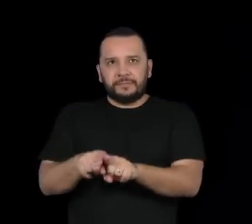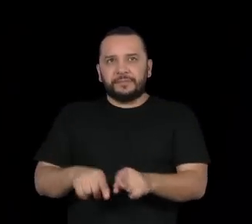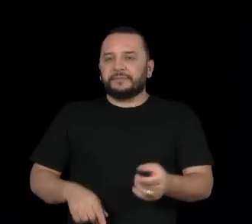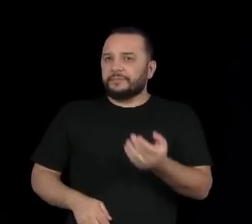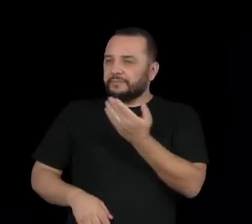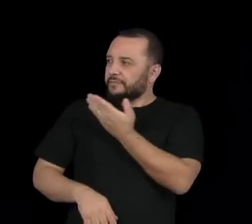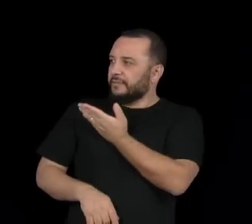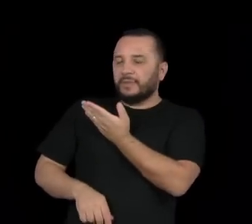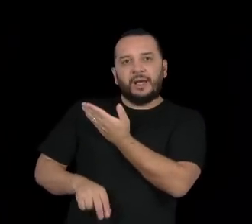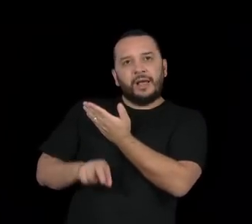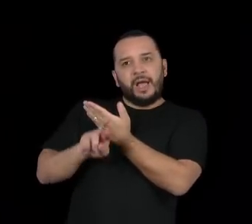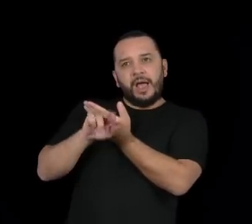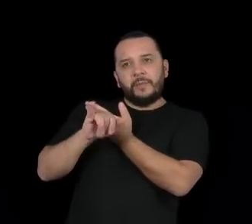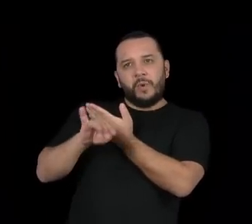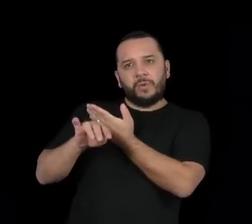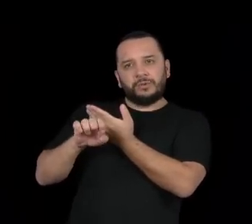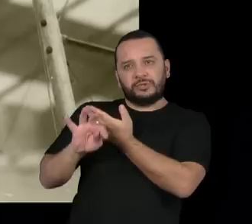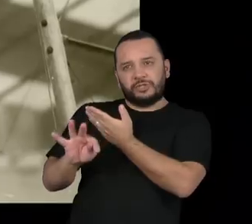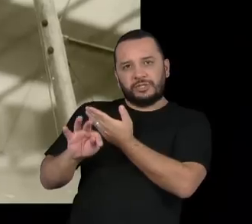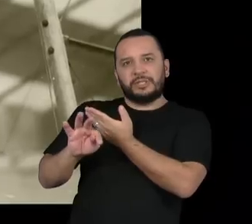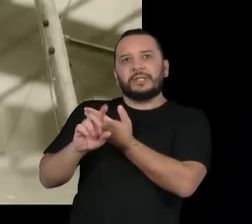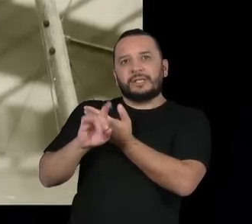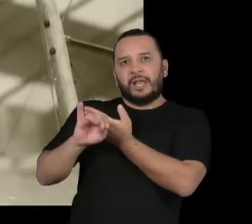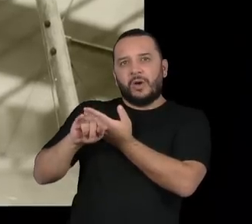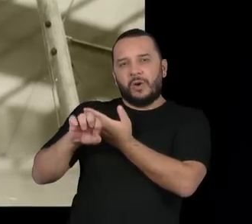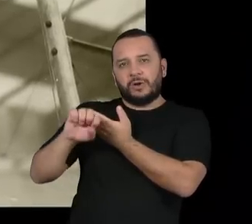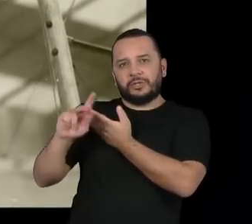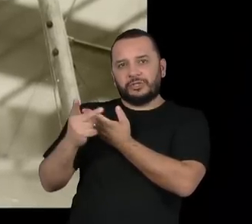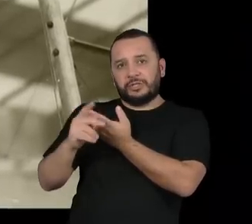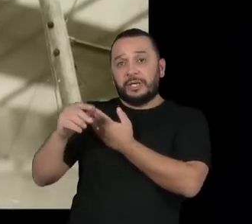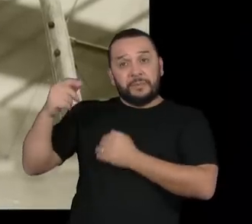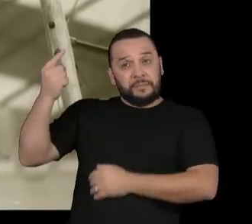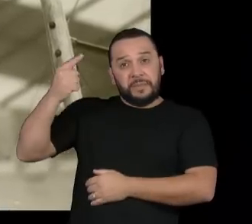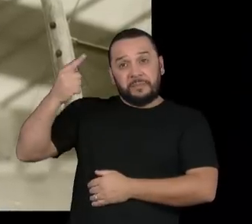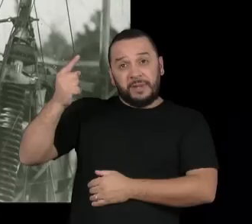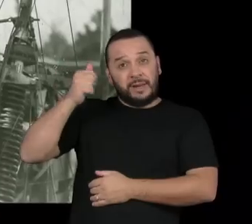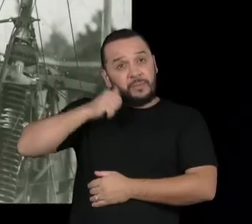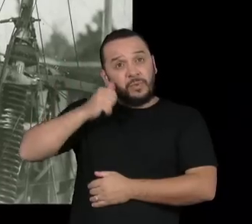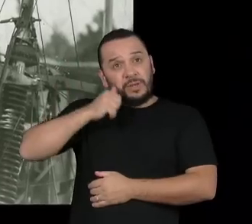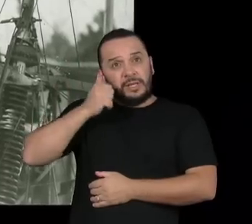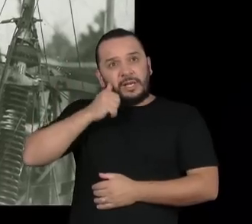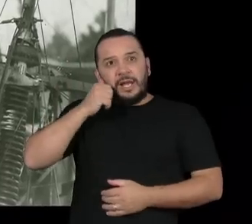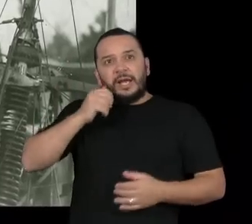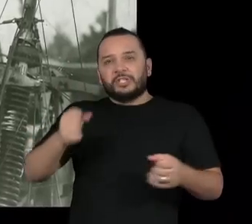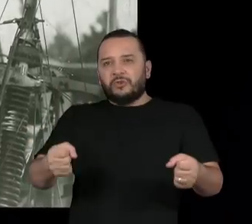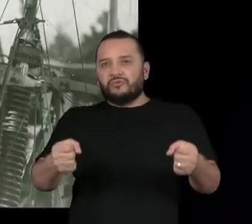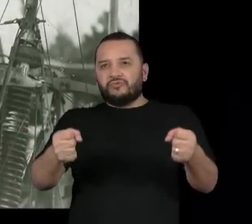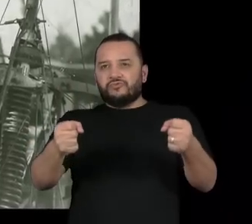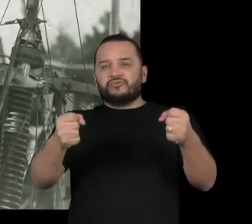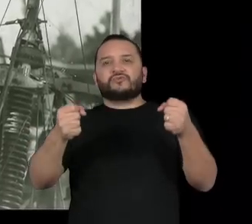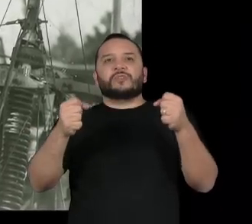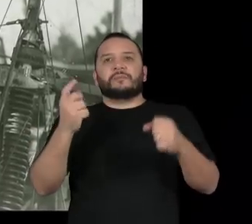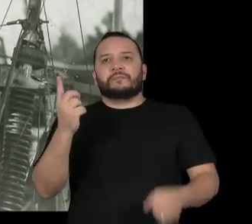Raymonde de la Roche foi a primeira a pilotar uma aeronave em 1910.